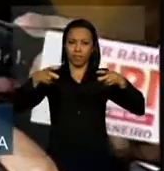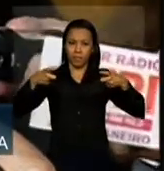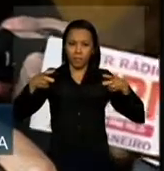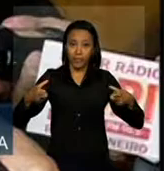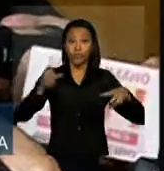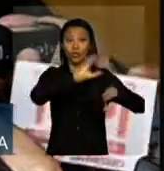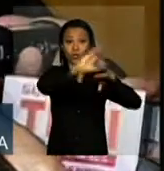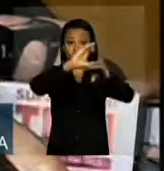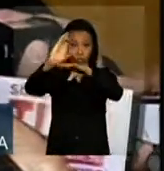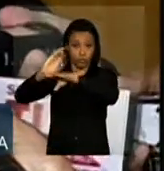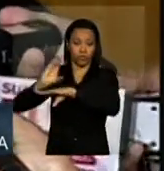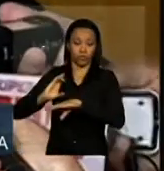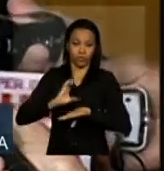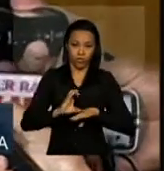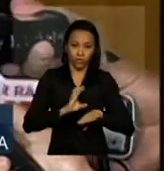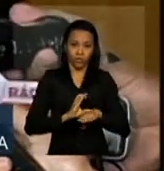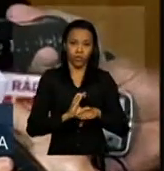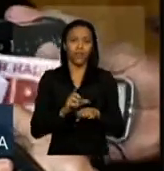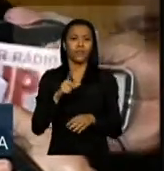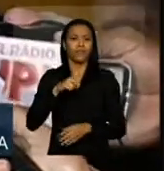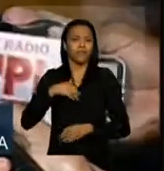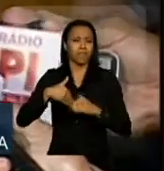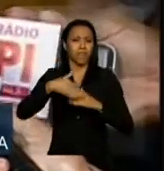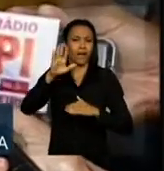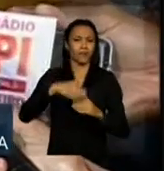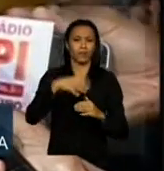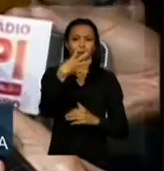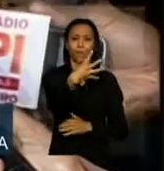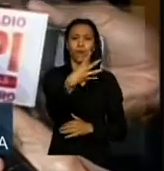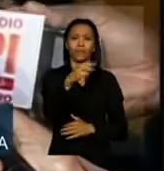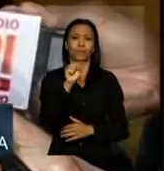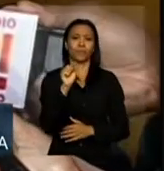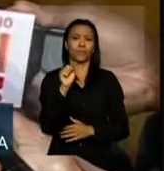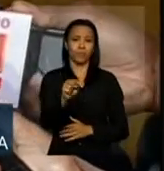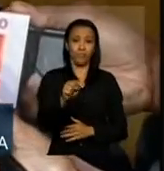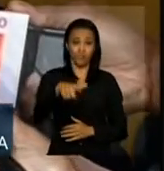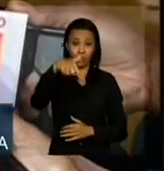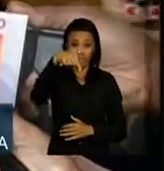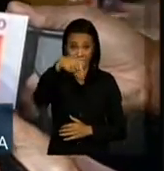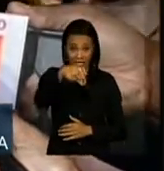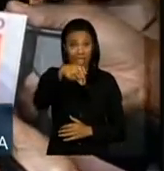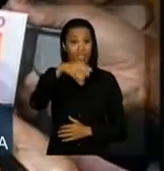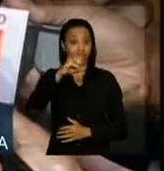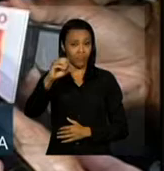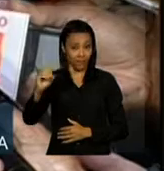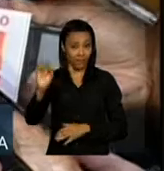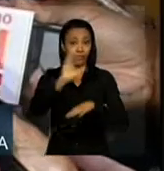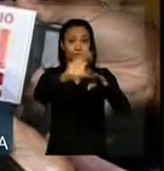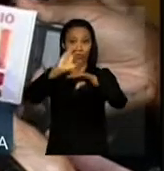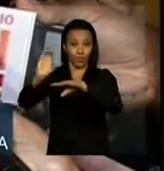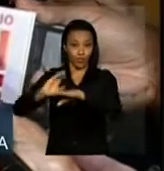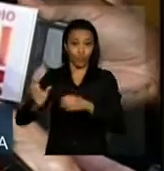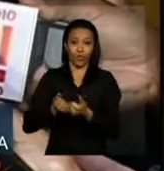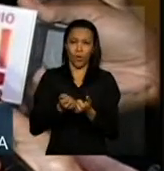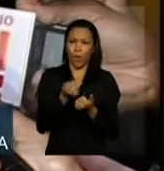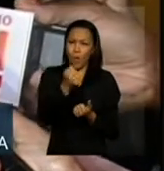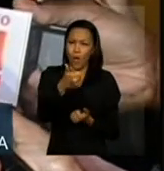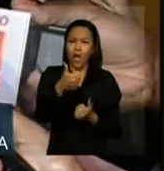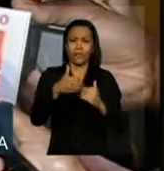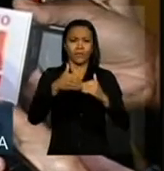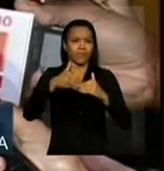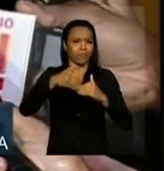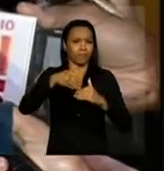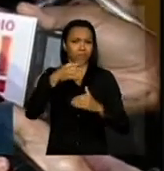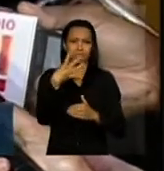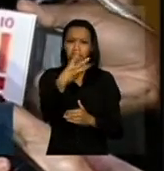de cursos. Estamos com mais de 4.700 cursos ofertados. Quase 1.000 cursos a mais do que